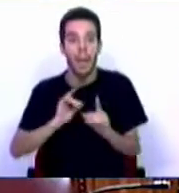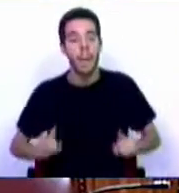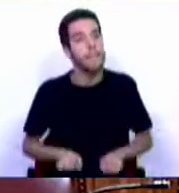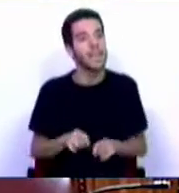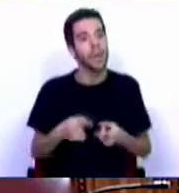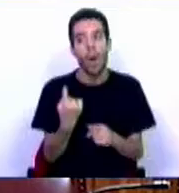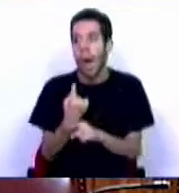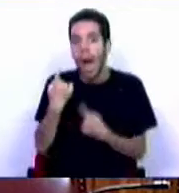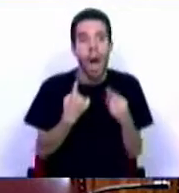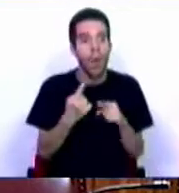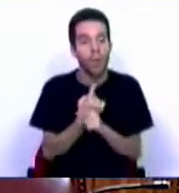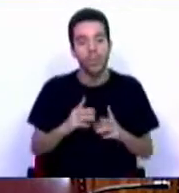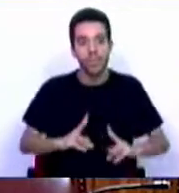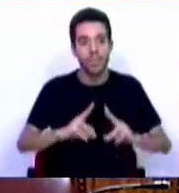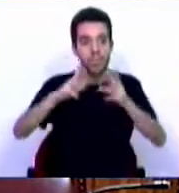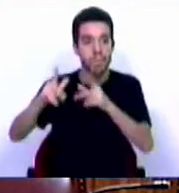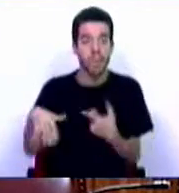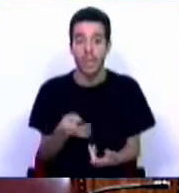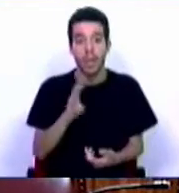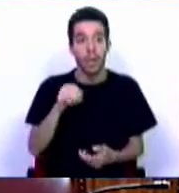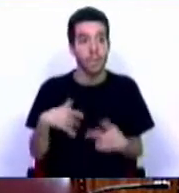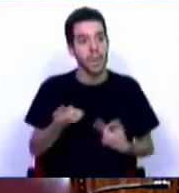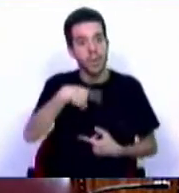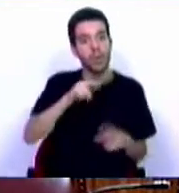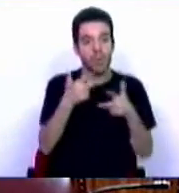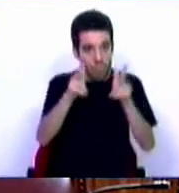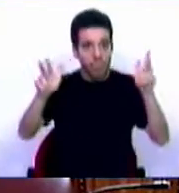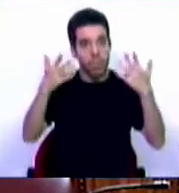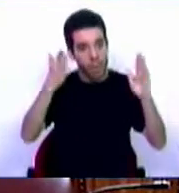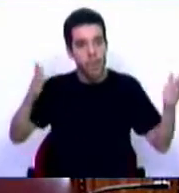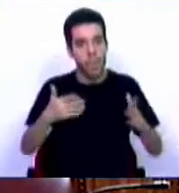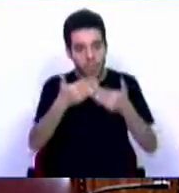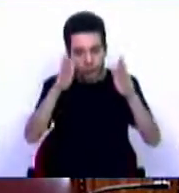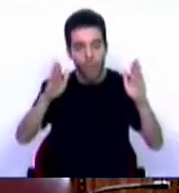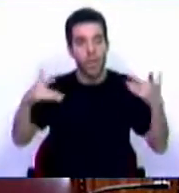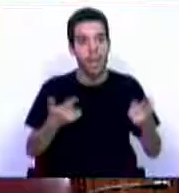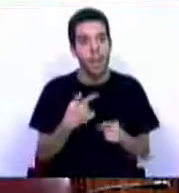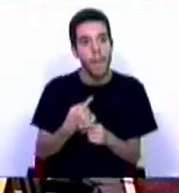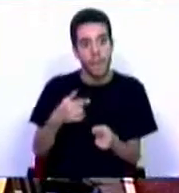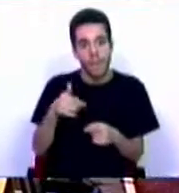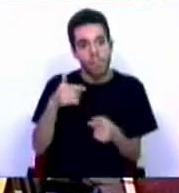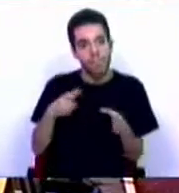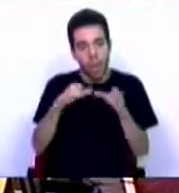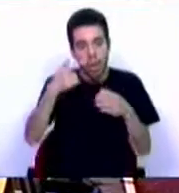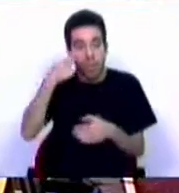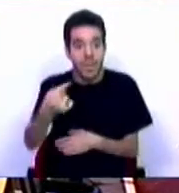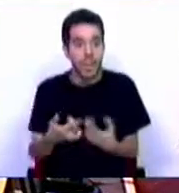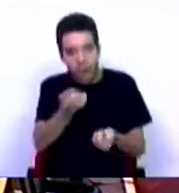vindo a ser melhorado e trabalhado e também da parte do Grupo Parlamentar do Partido Socialista há toda a disponibilidade para melhorias em sede de especialidade. Muito obrigado, Sr. Presidente.